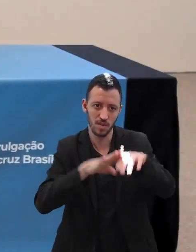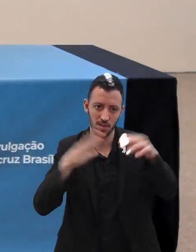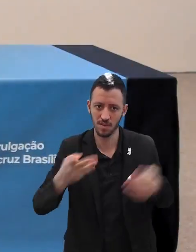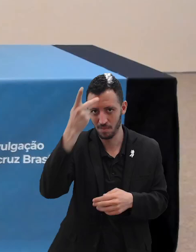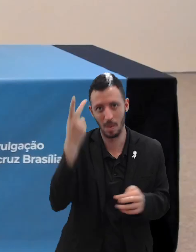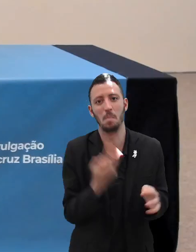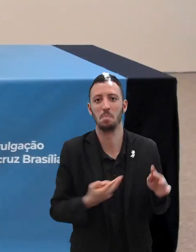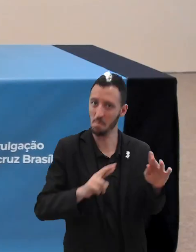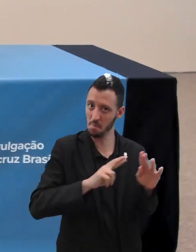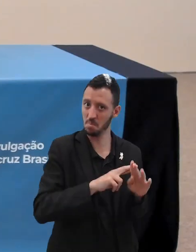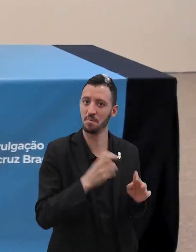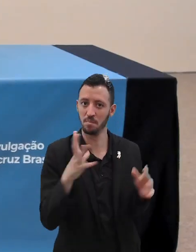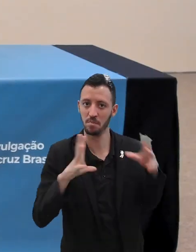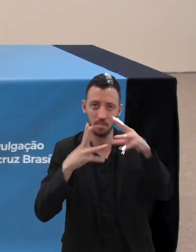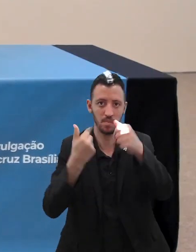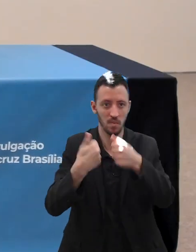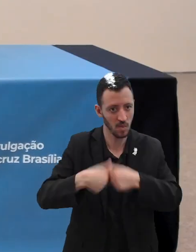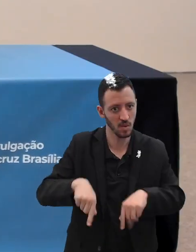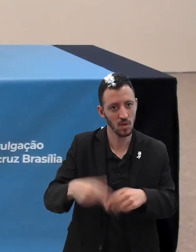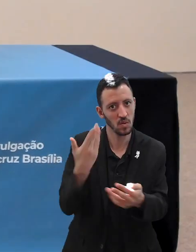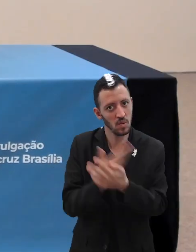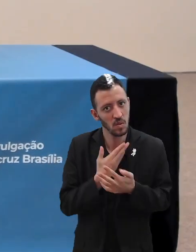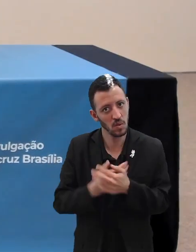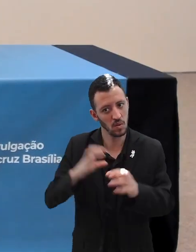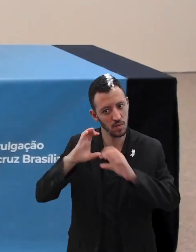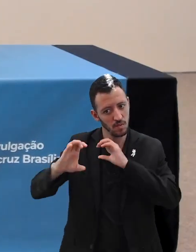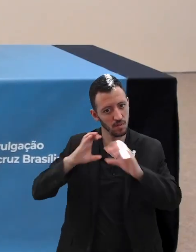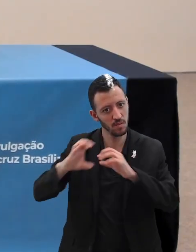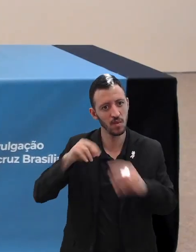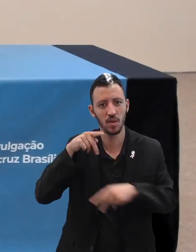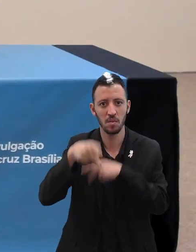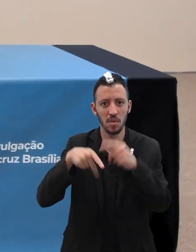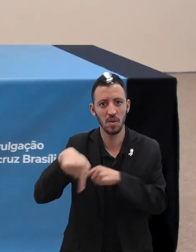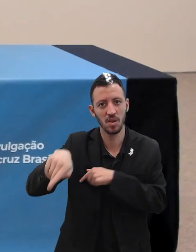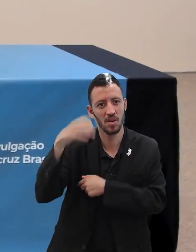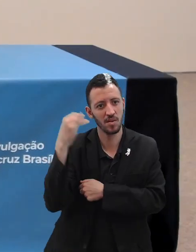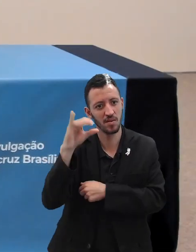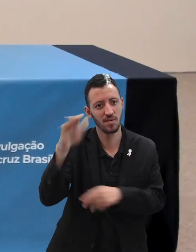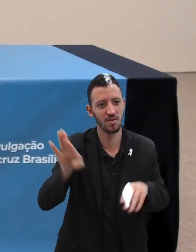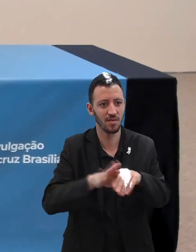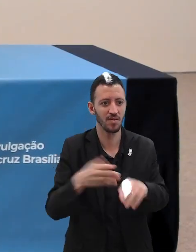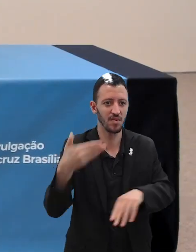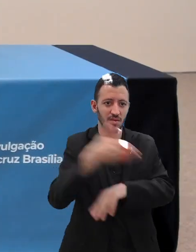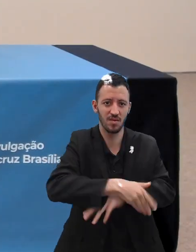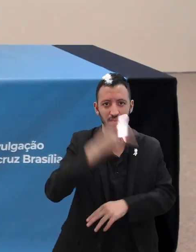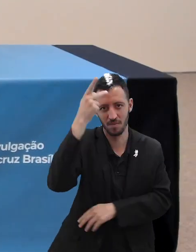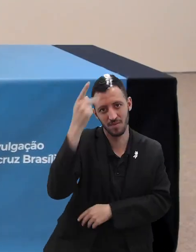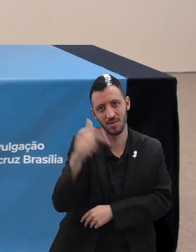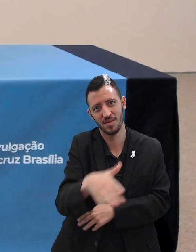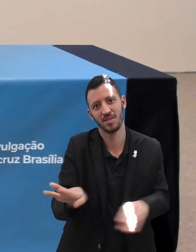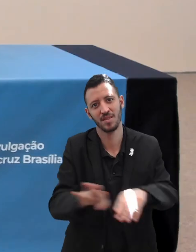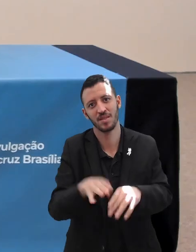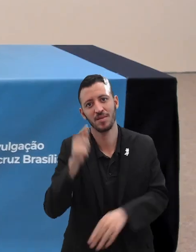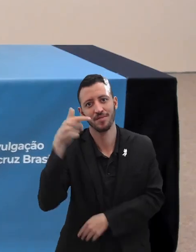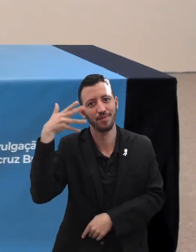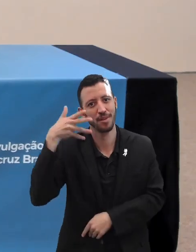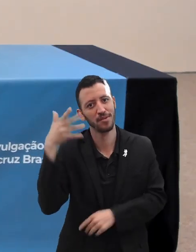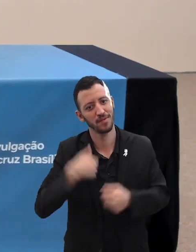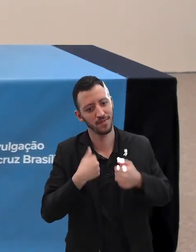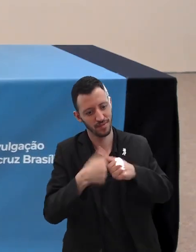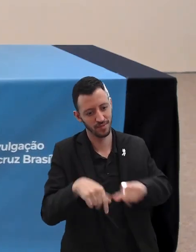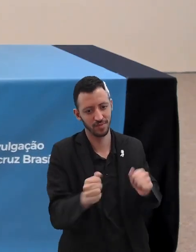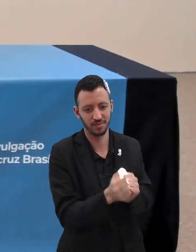de referências, né? Então, todo mundo que estudou comunicação, popularização da ciência, perpassou por algum desses três autores aqui, estão pelos três ao mesmo